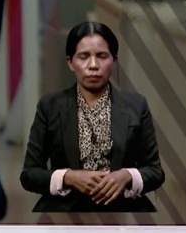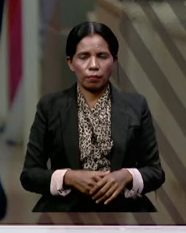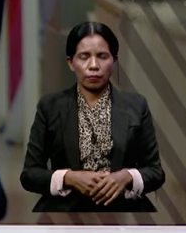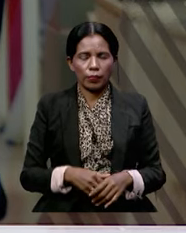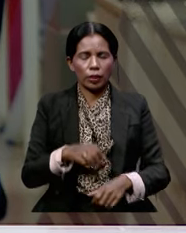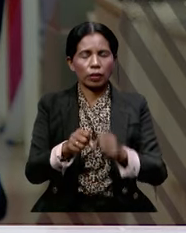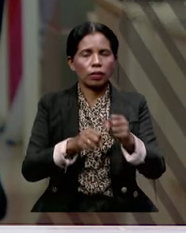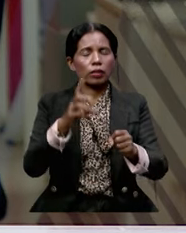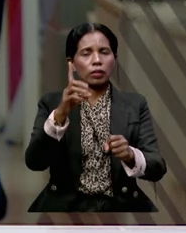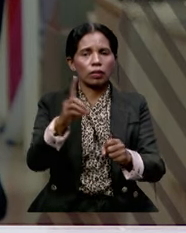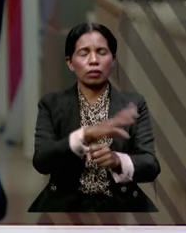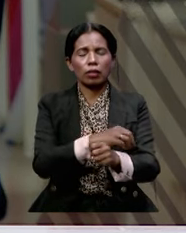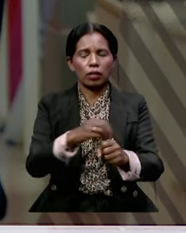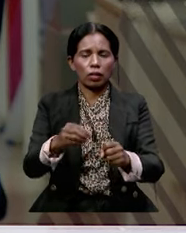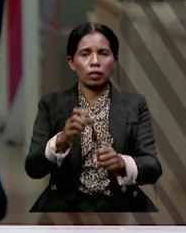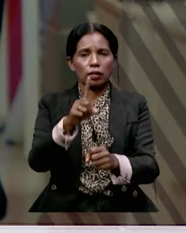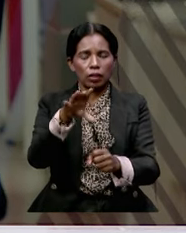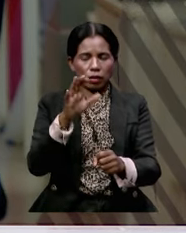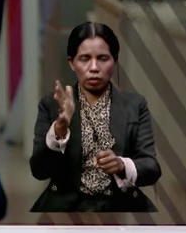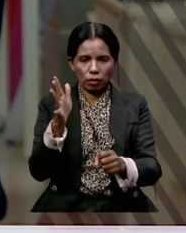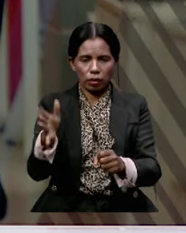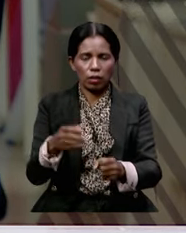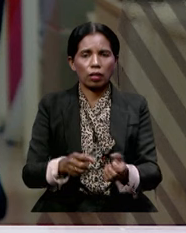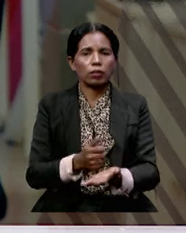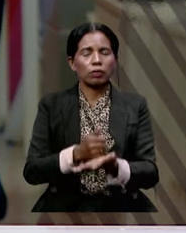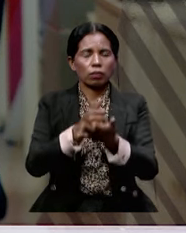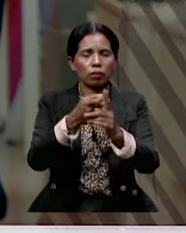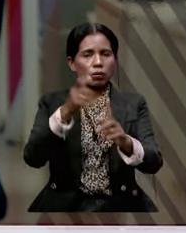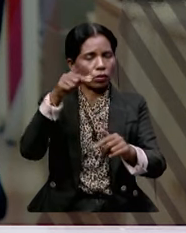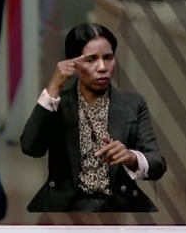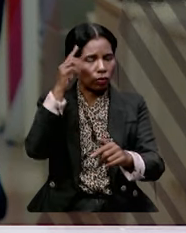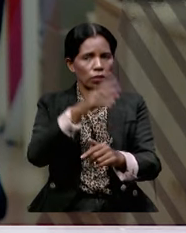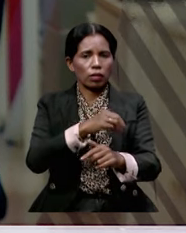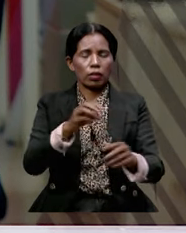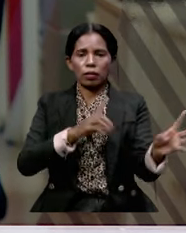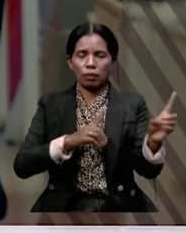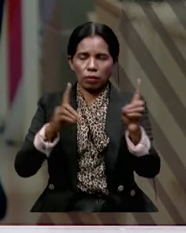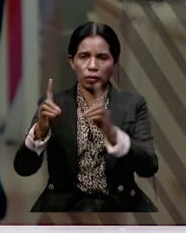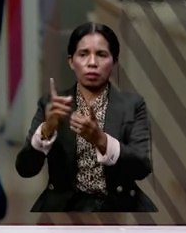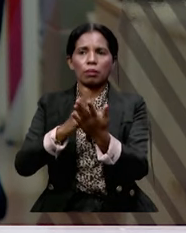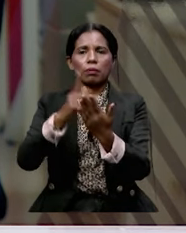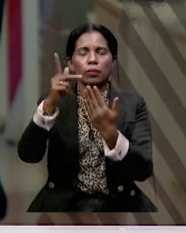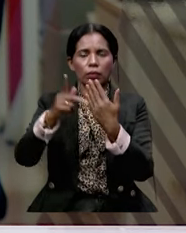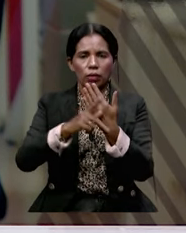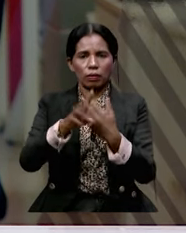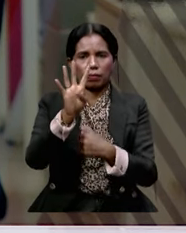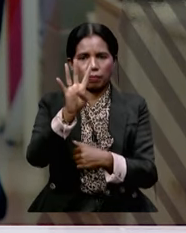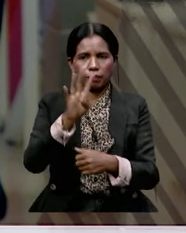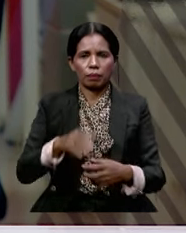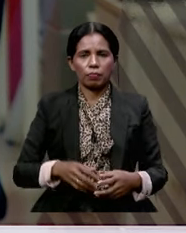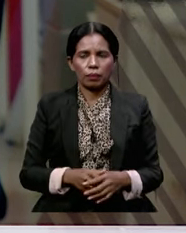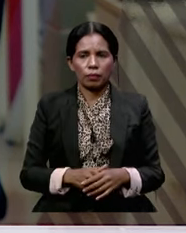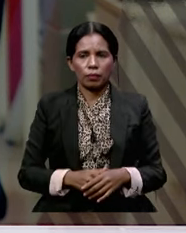Sociedade civil ha torcido ali Manolo reta na apoio à subvenção pública o seu governo a implementa o programa HAT.